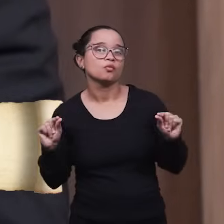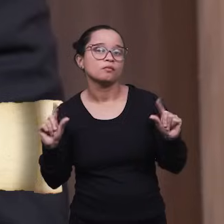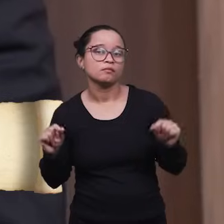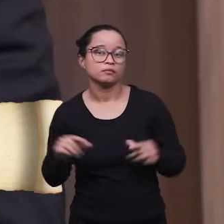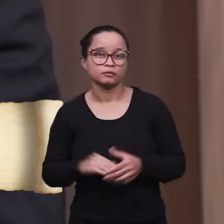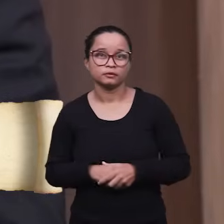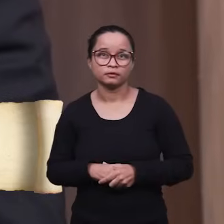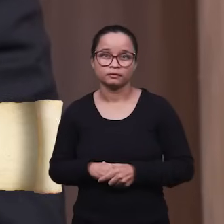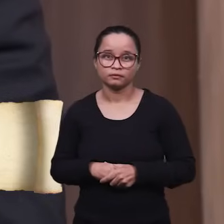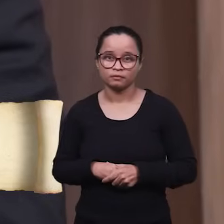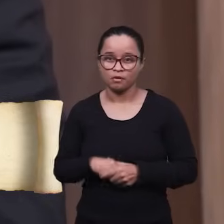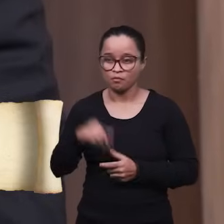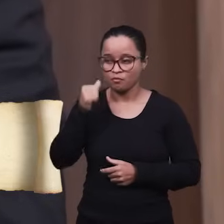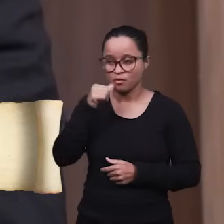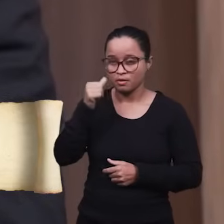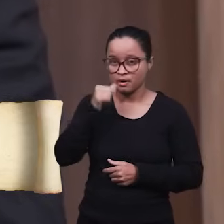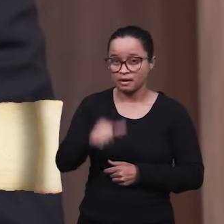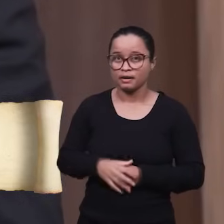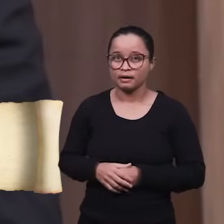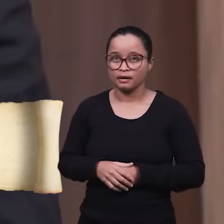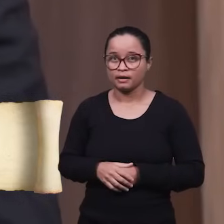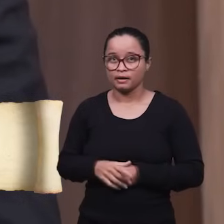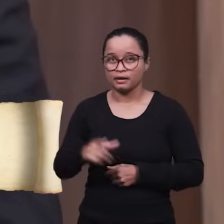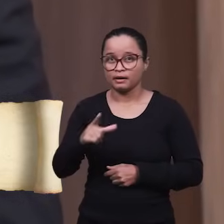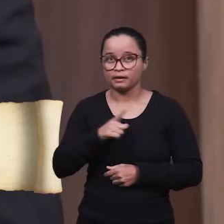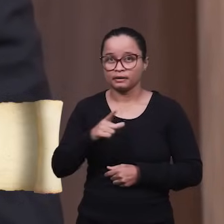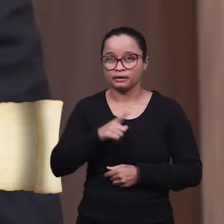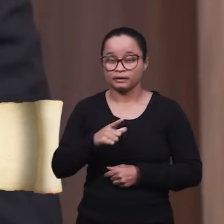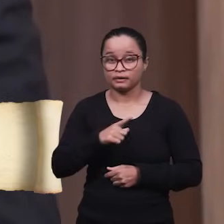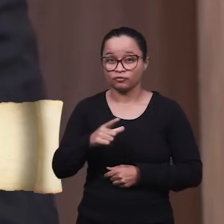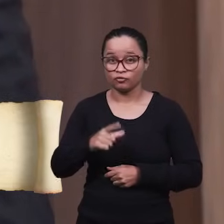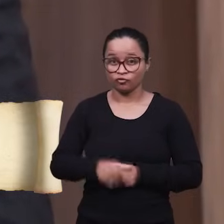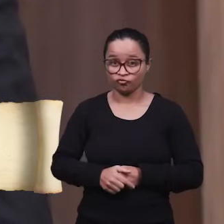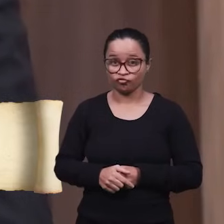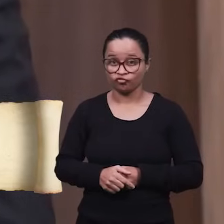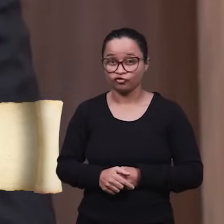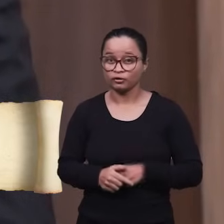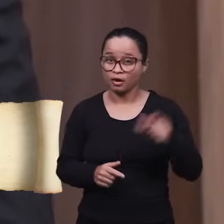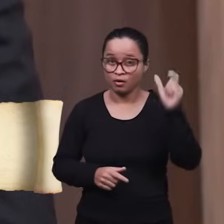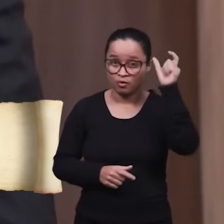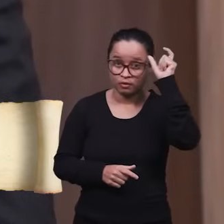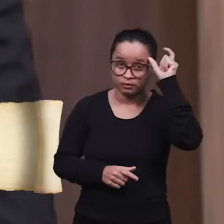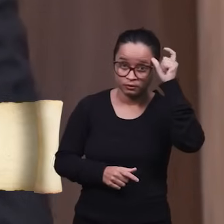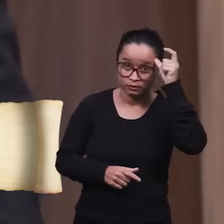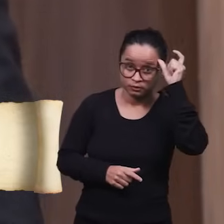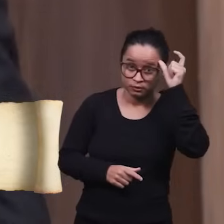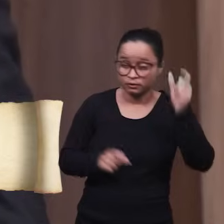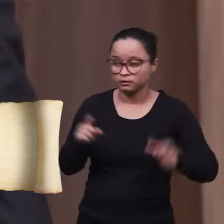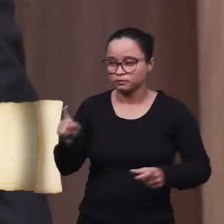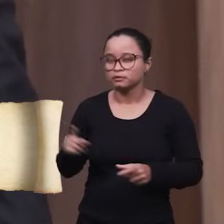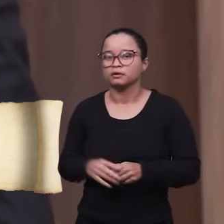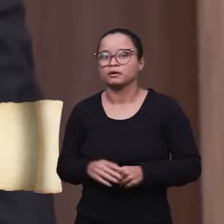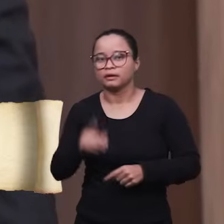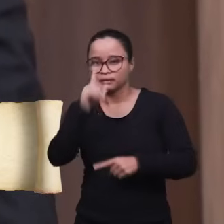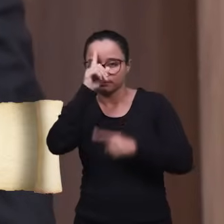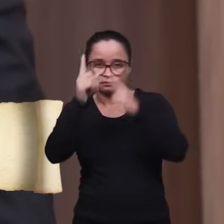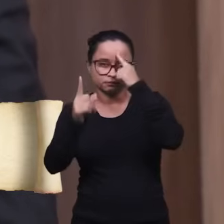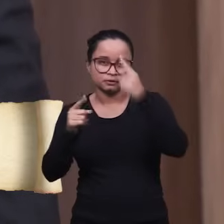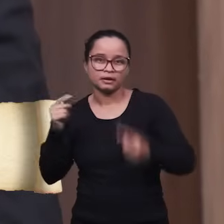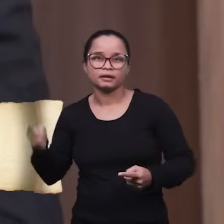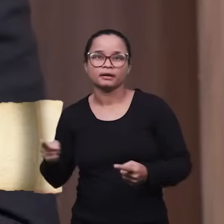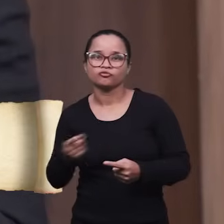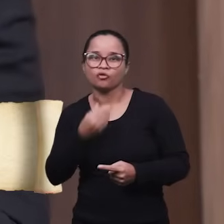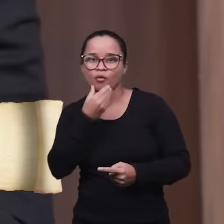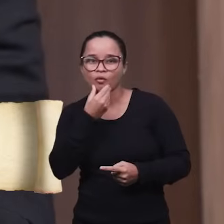com espírito de adivinhação que tinha homens, senhores, que arrecadavam dinheiro com as adivinhações. Não